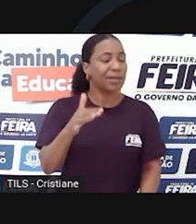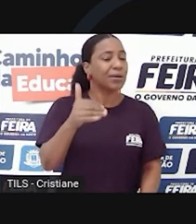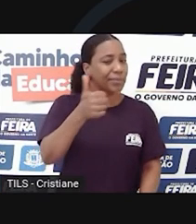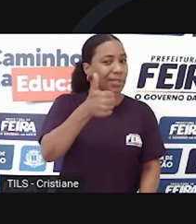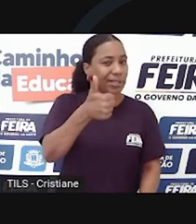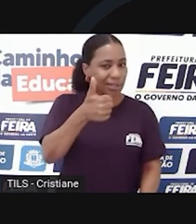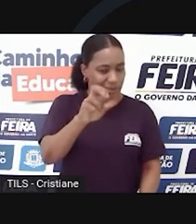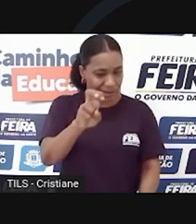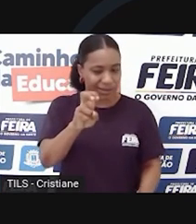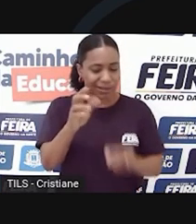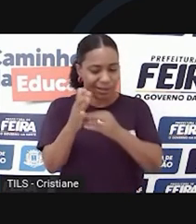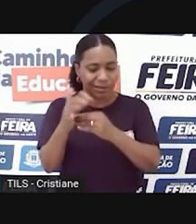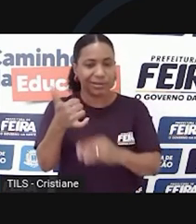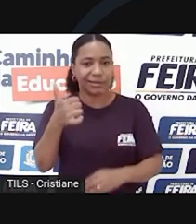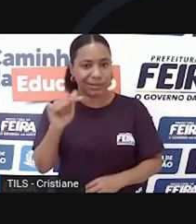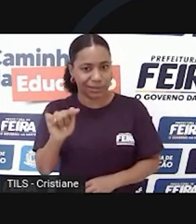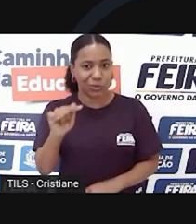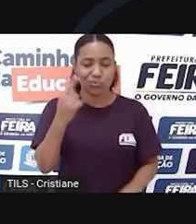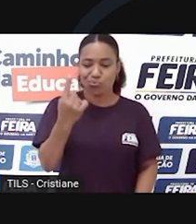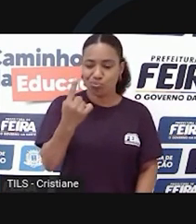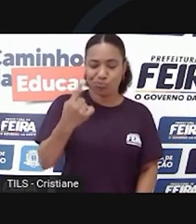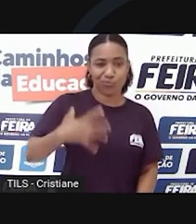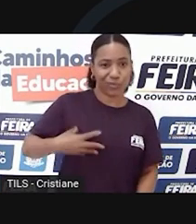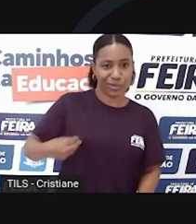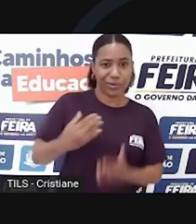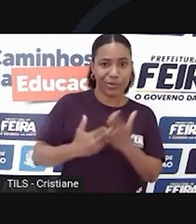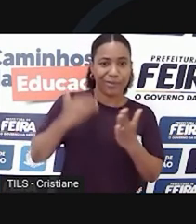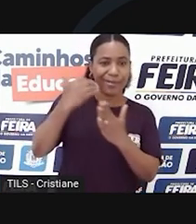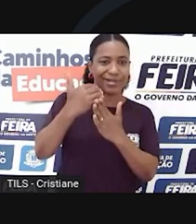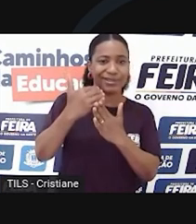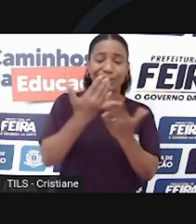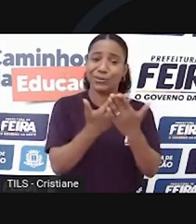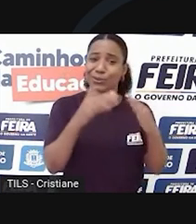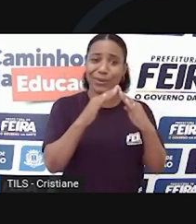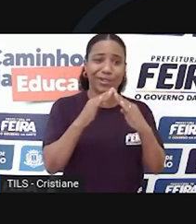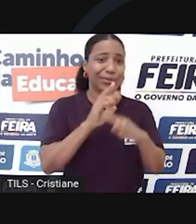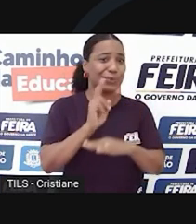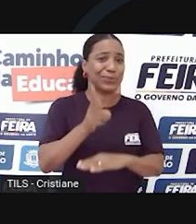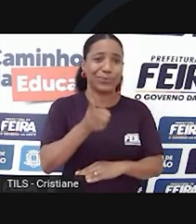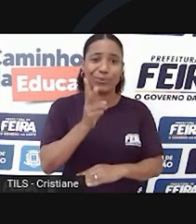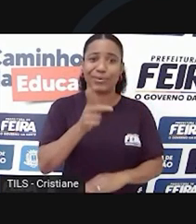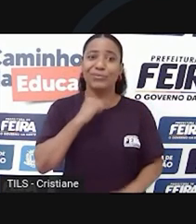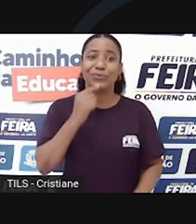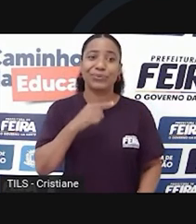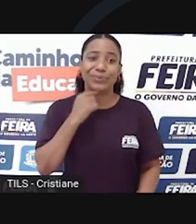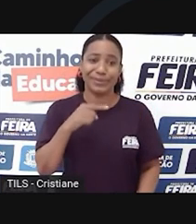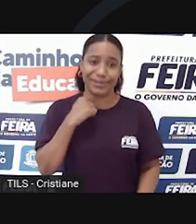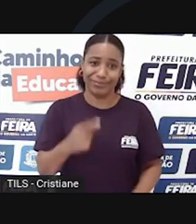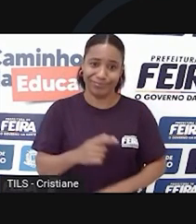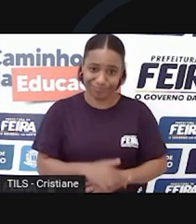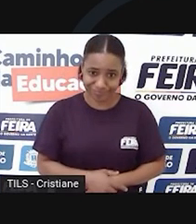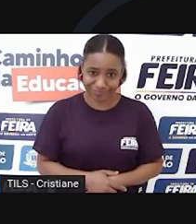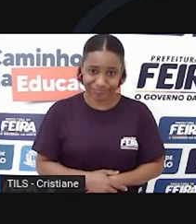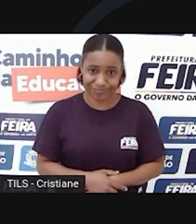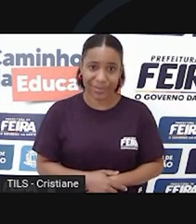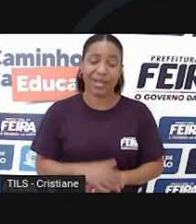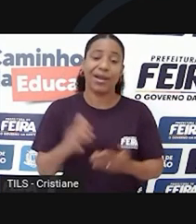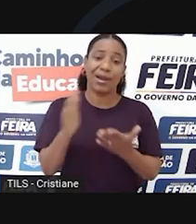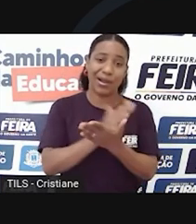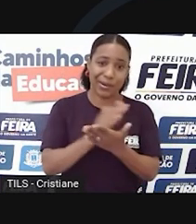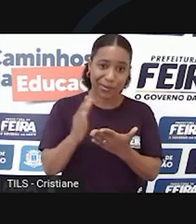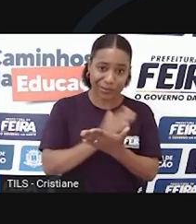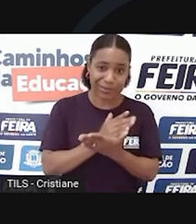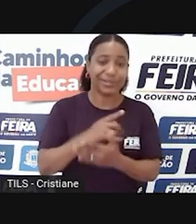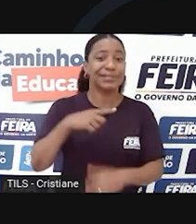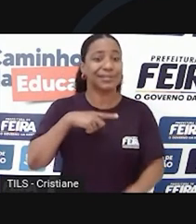um filho ou mais, menos de 3 continuam estudando. Entre as da mesma idade e que não têm filhos, 9 em